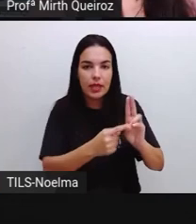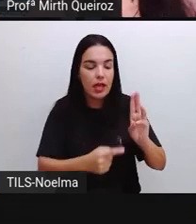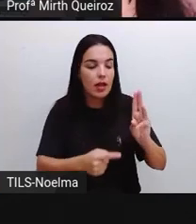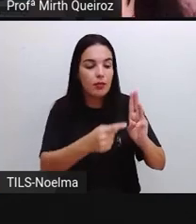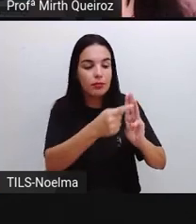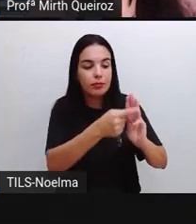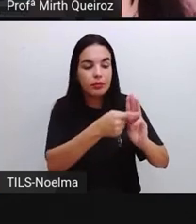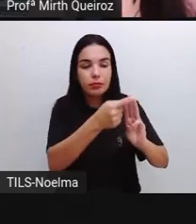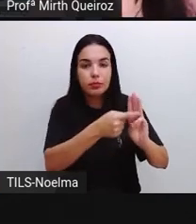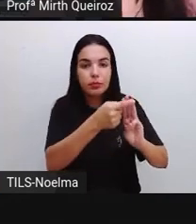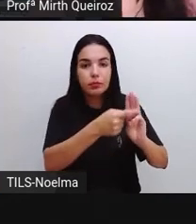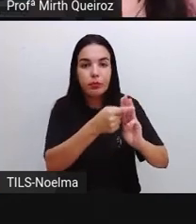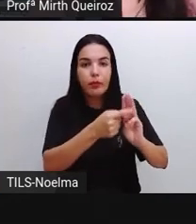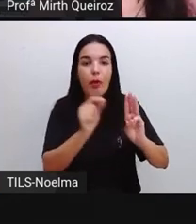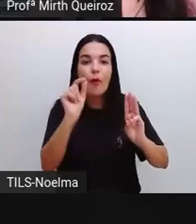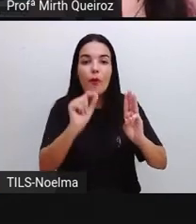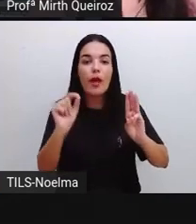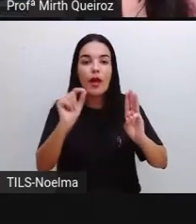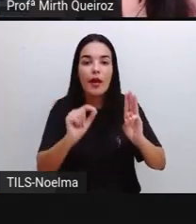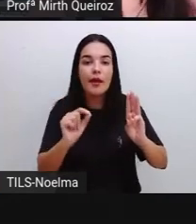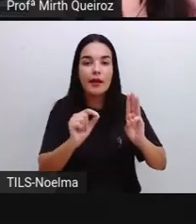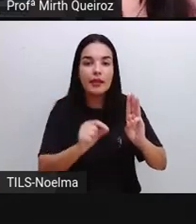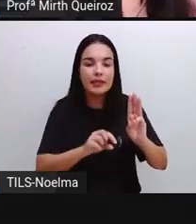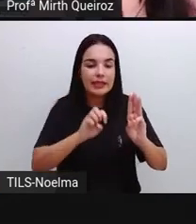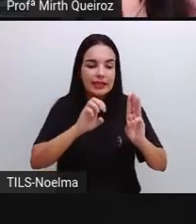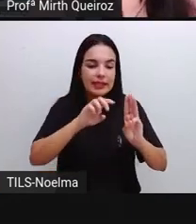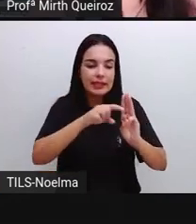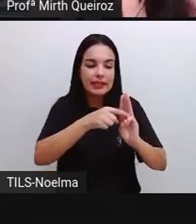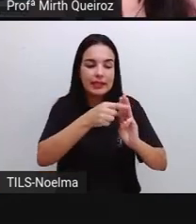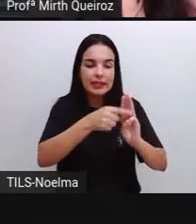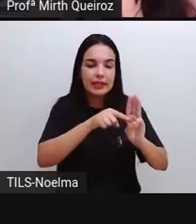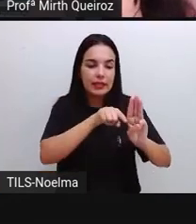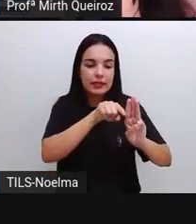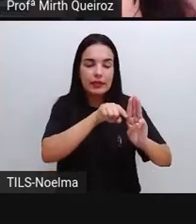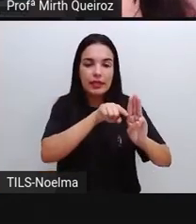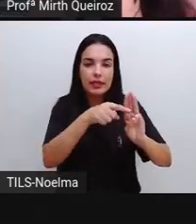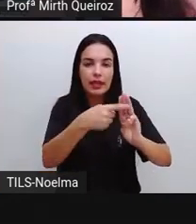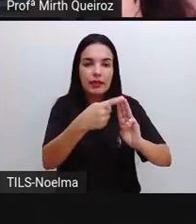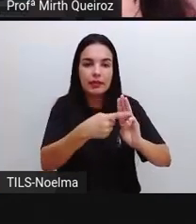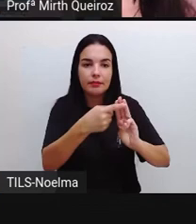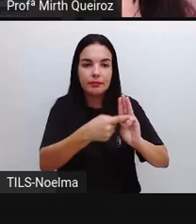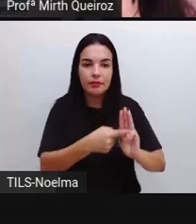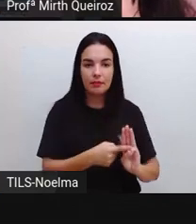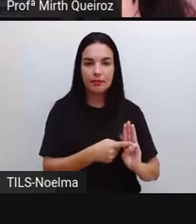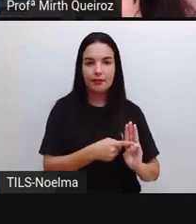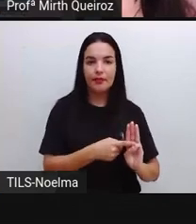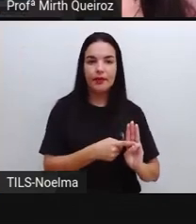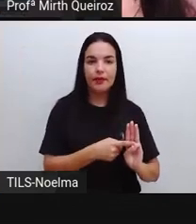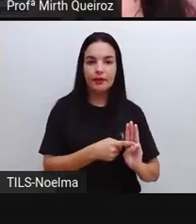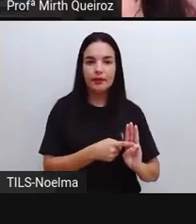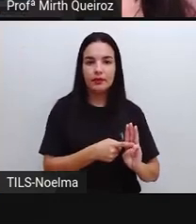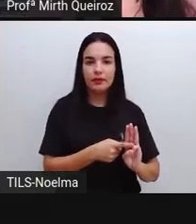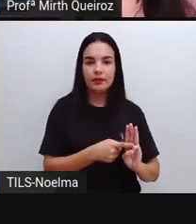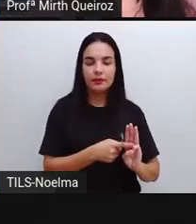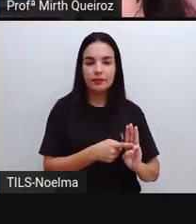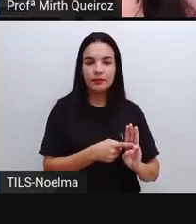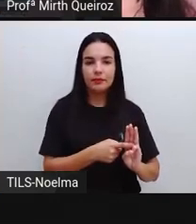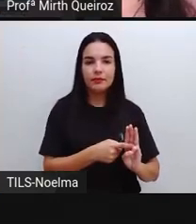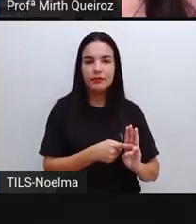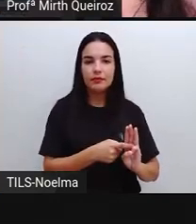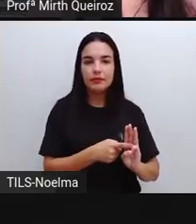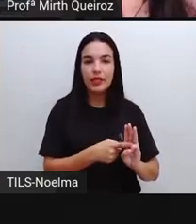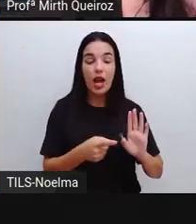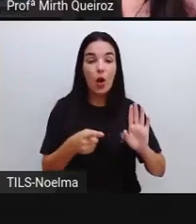a centena né que vai ser esses 10 dezenas nós temos 10 dezenas aqui que equivale a uma